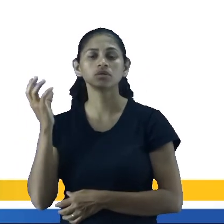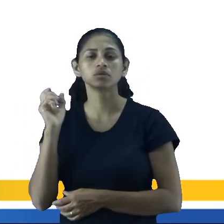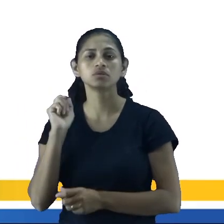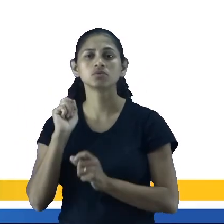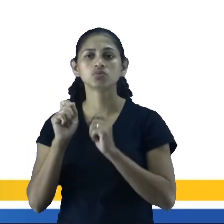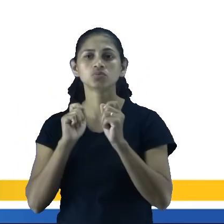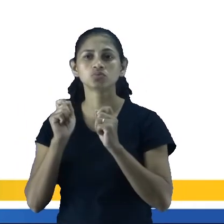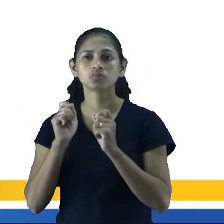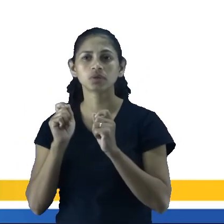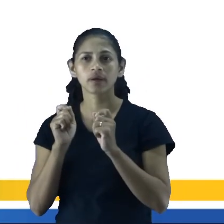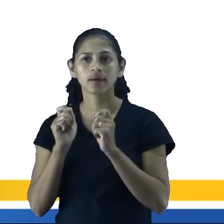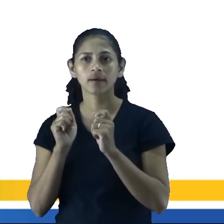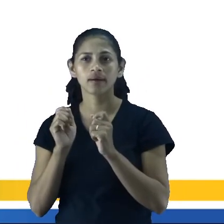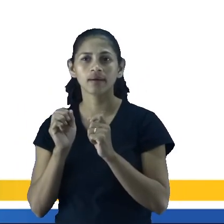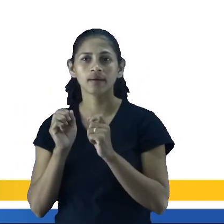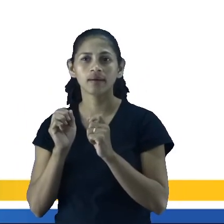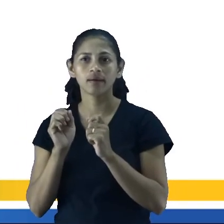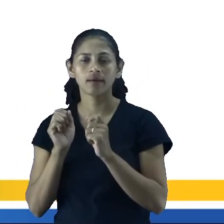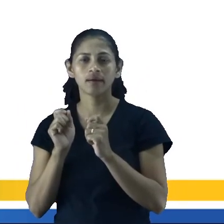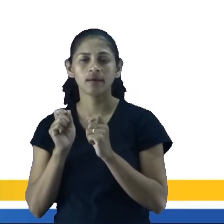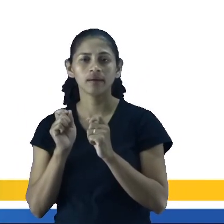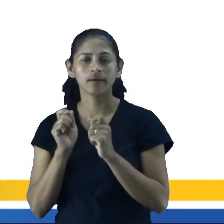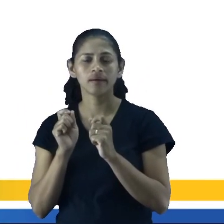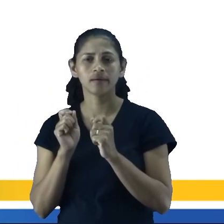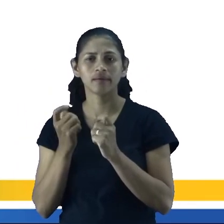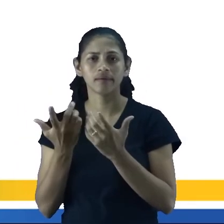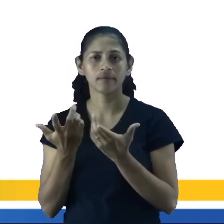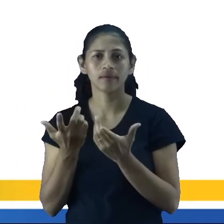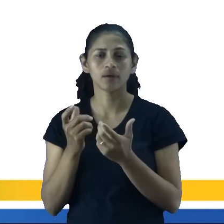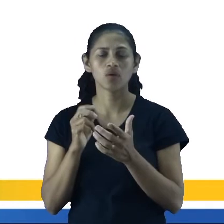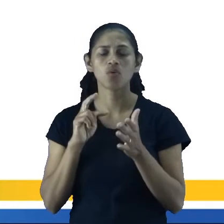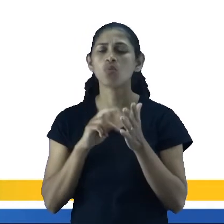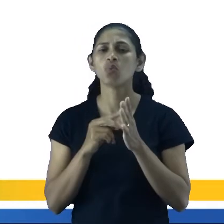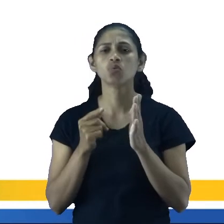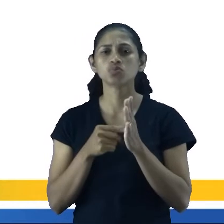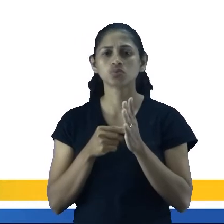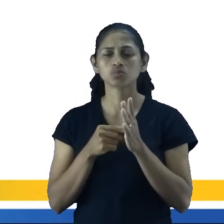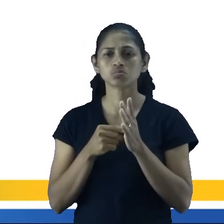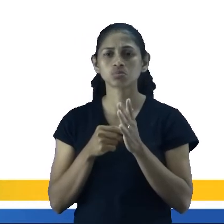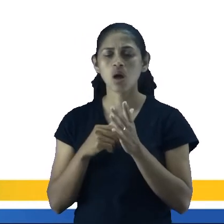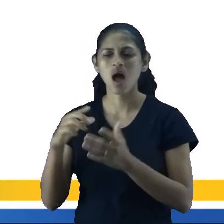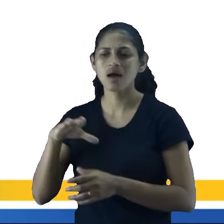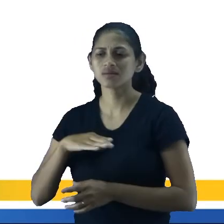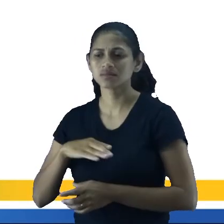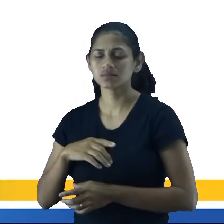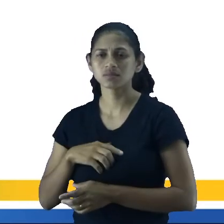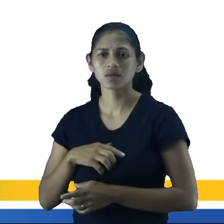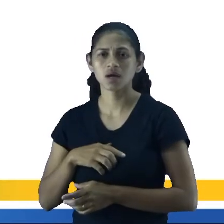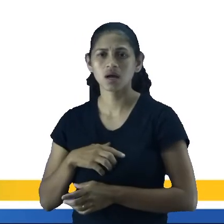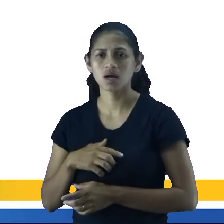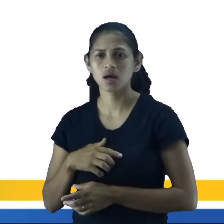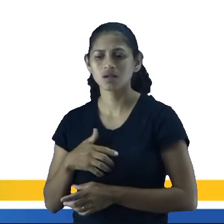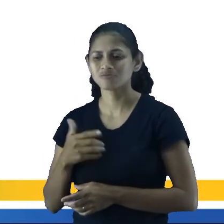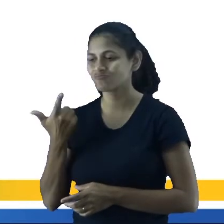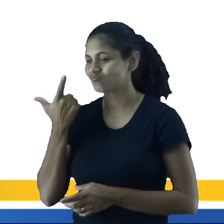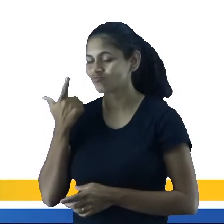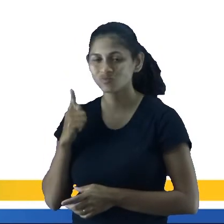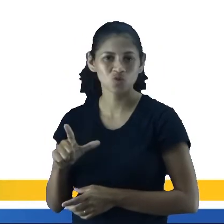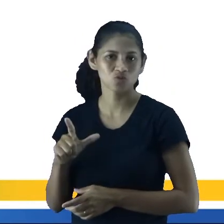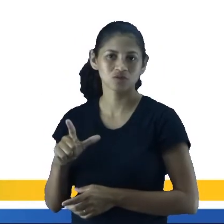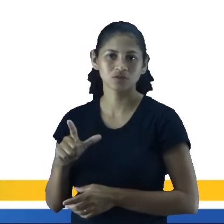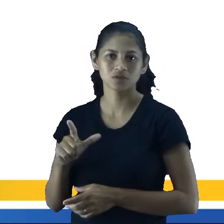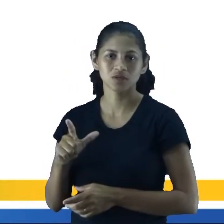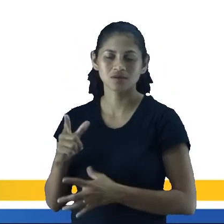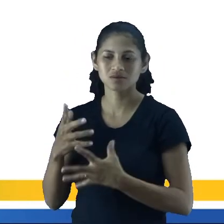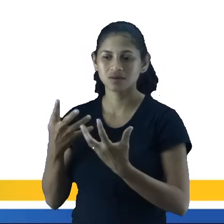macrocefalia urbana, que é quando as cidades não conseguem assimilar o grande número de pessoas